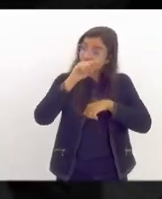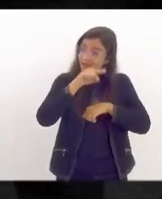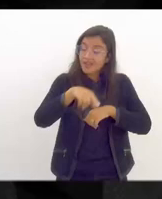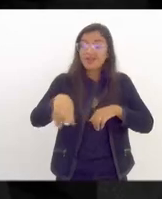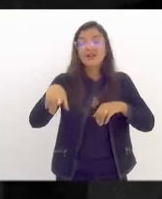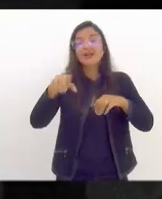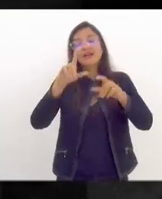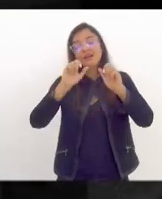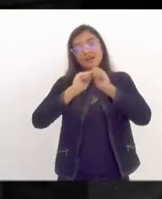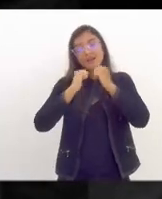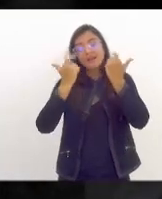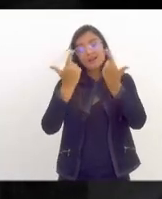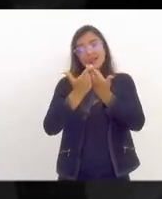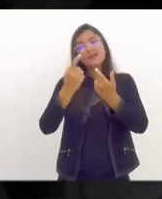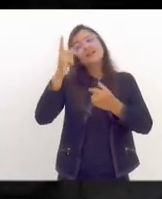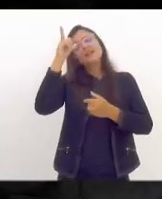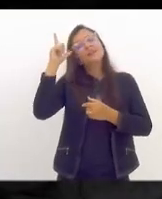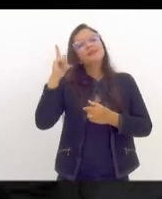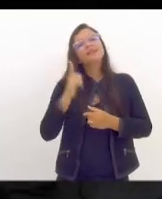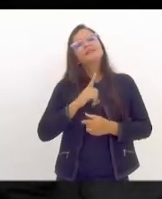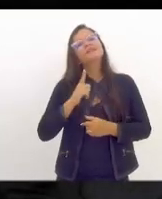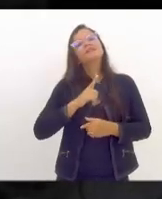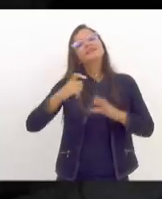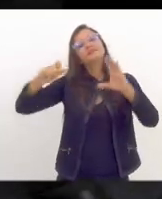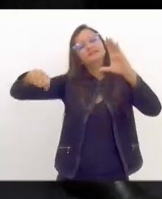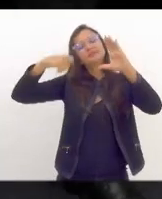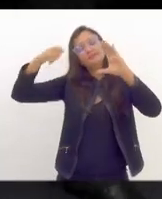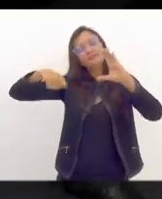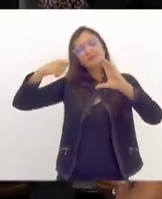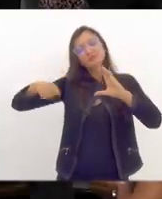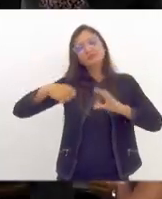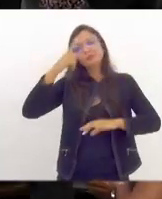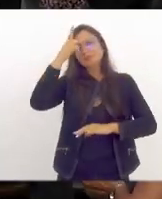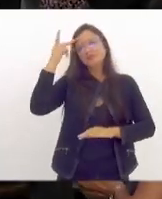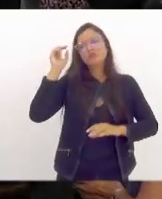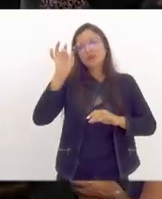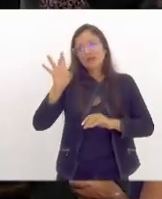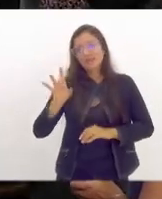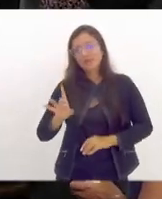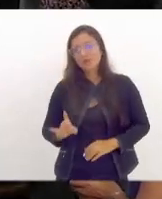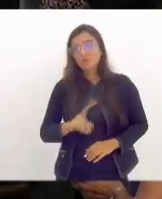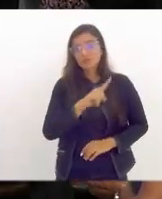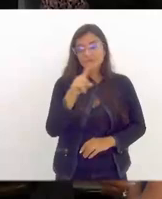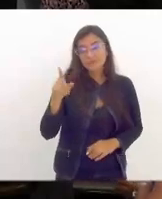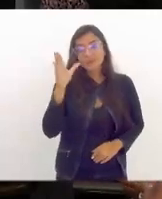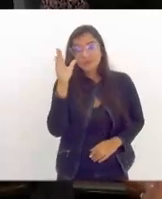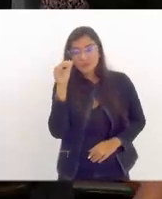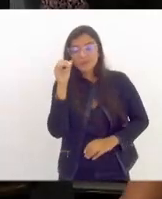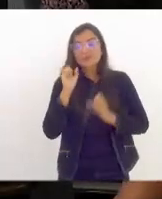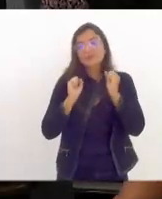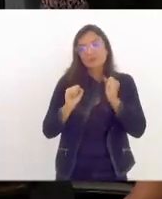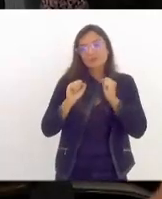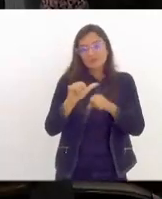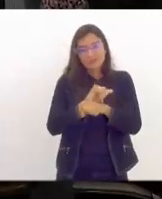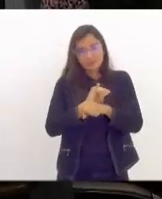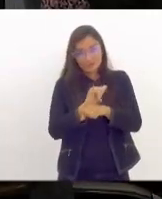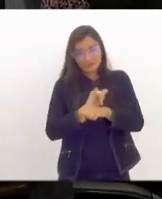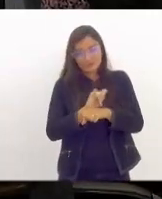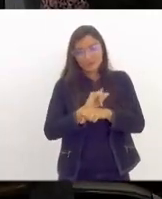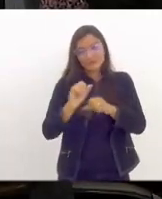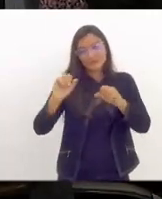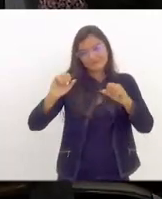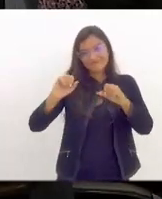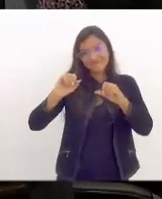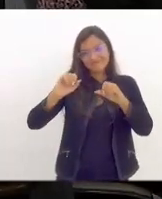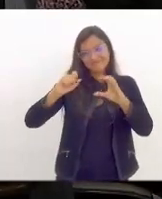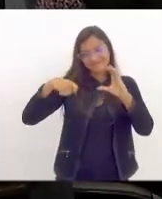contempladas falando sobre seus trabalhos se vocês criaram curiosidade para conhecer mais assistir lá o vídeo e se relaciona Vamos criar essa